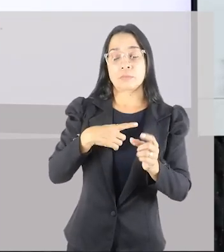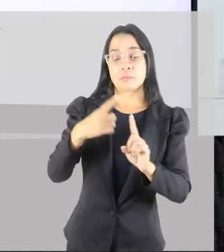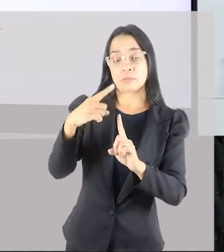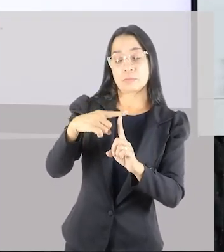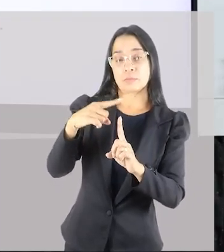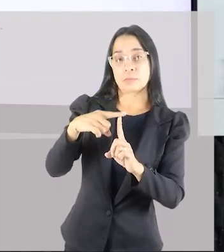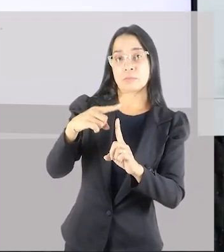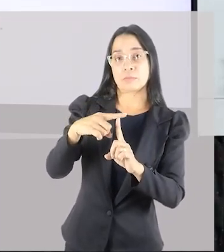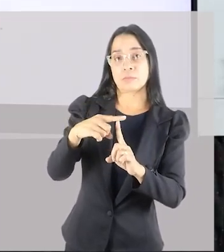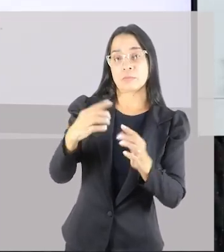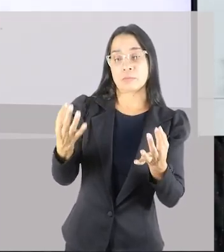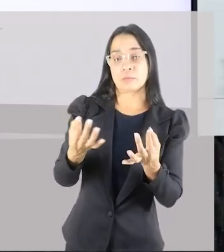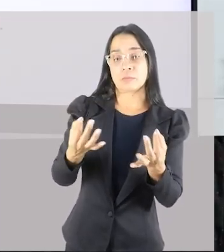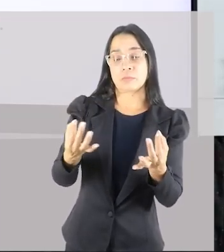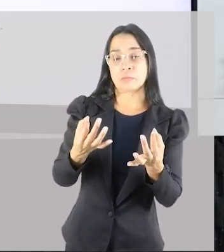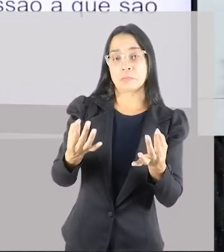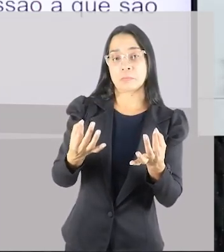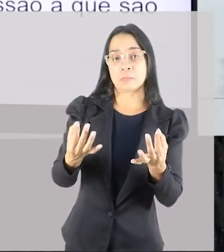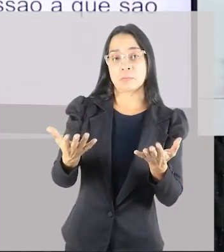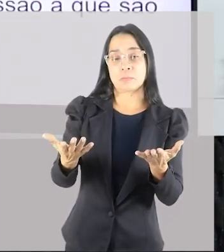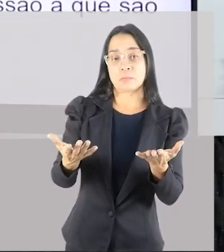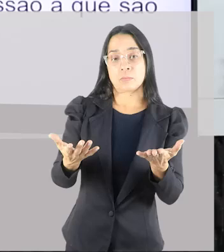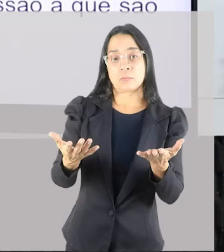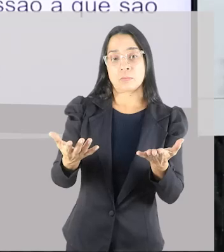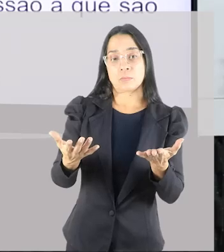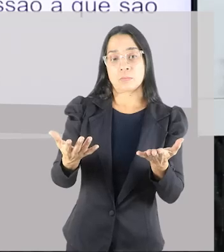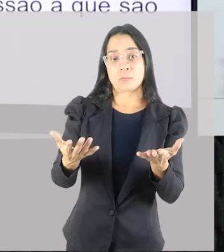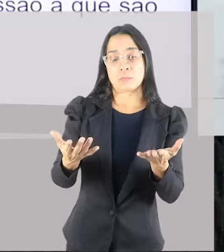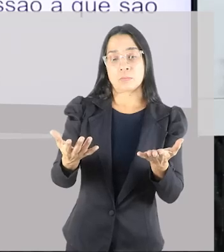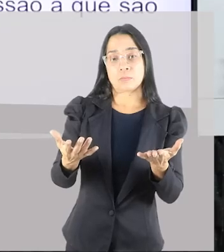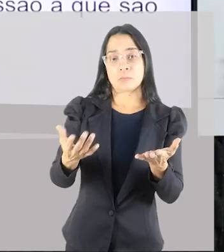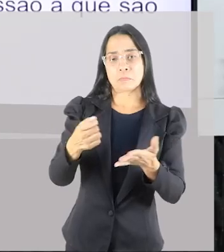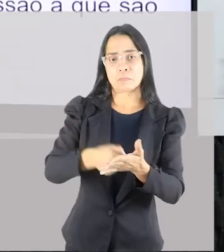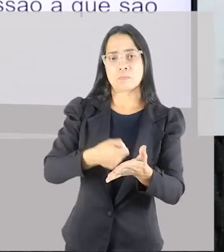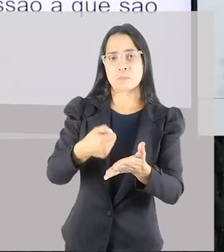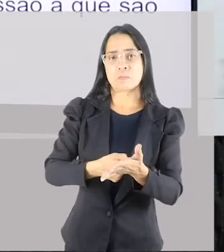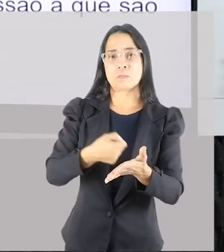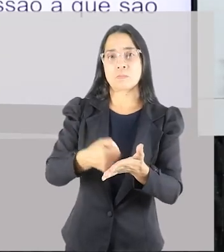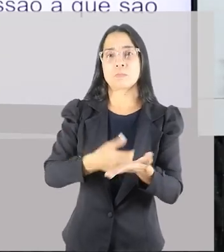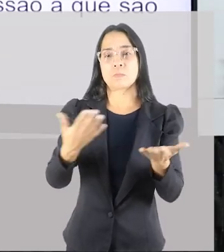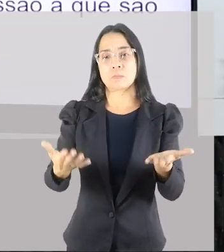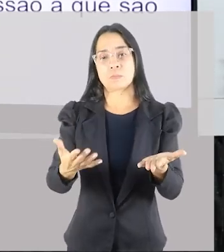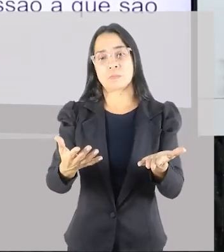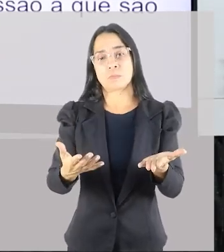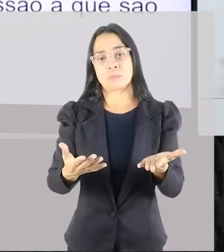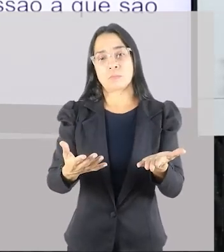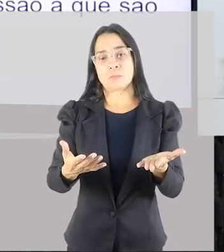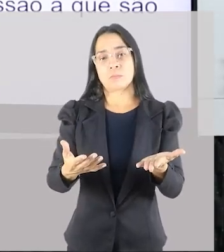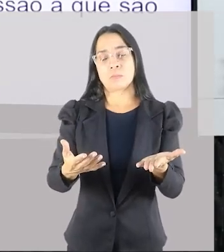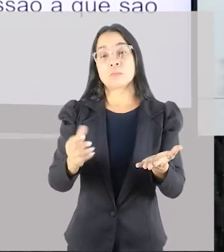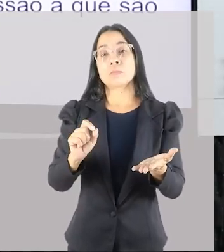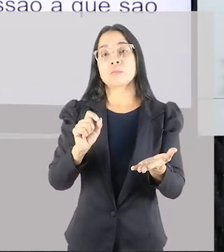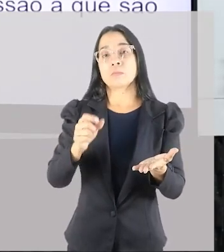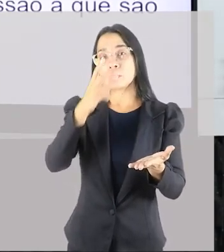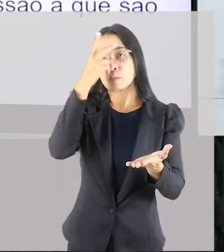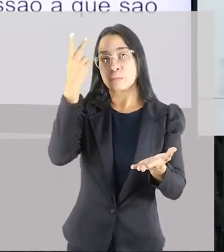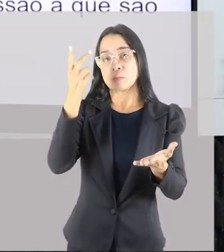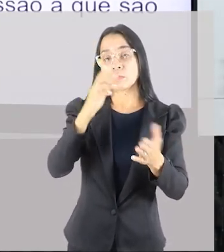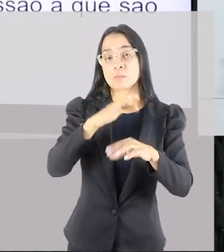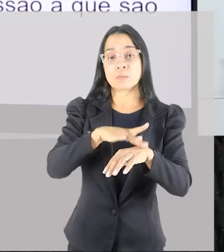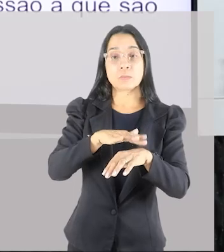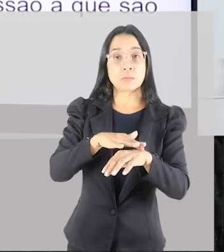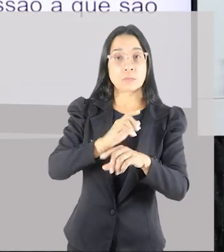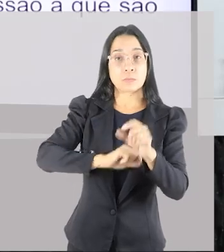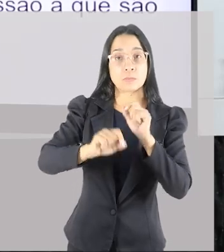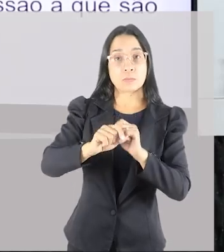padrão exigente olha aqui ela coloca até como opressor O que leva muitos adoecerem só para